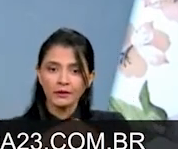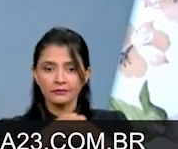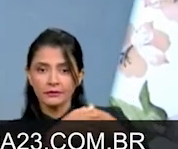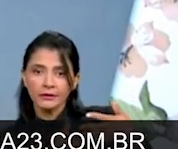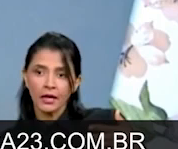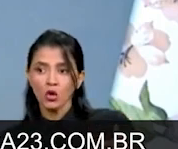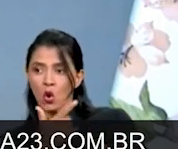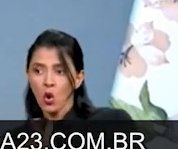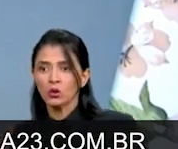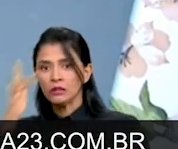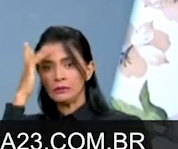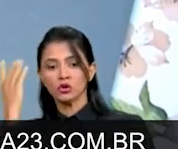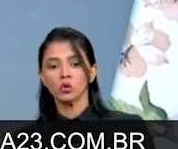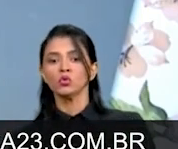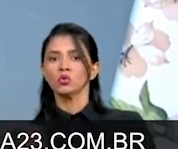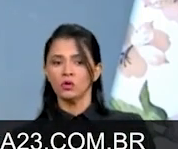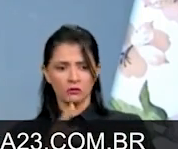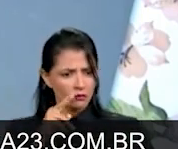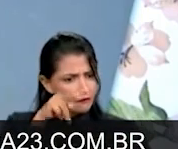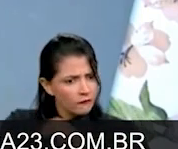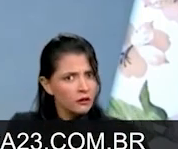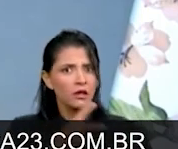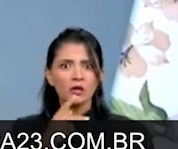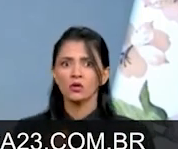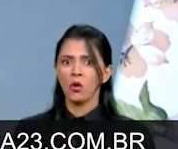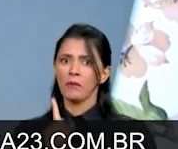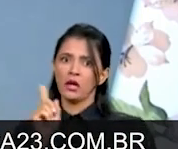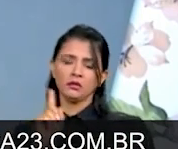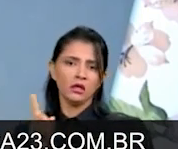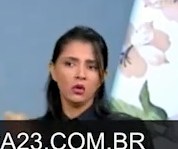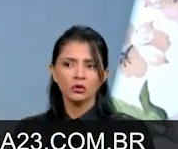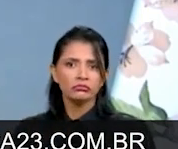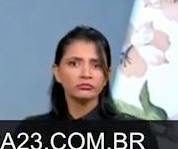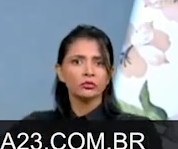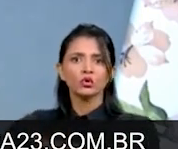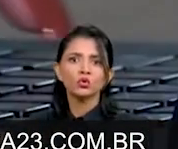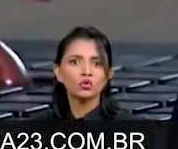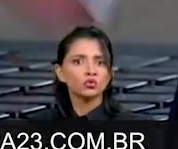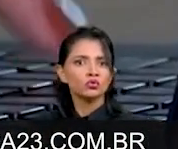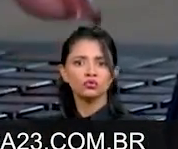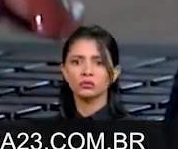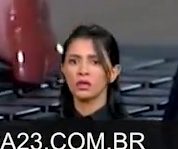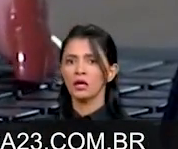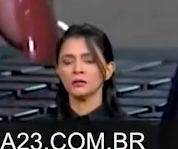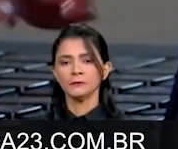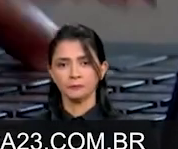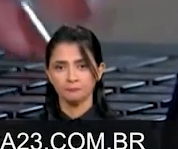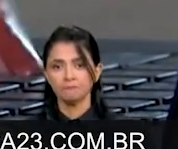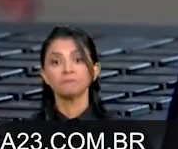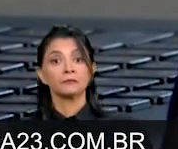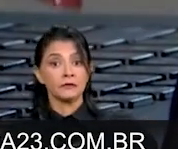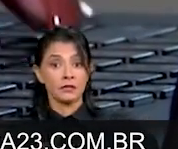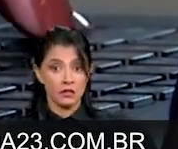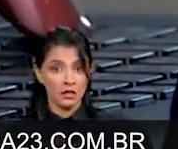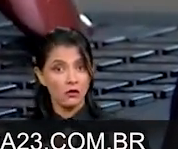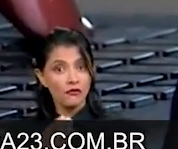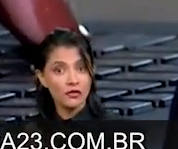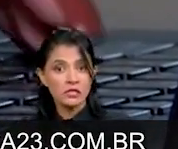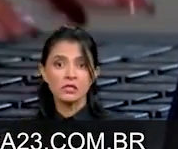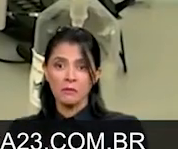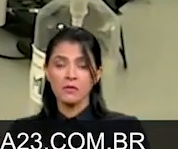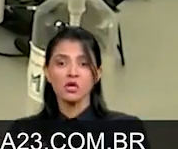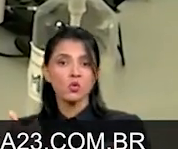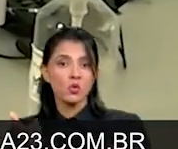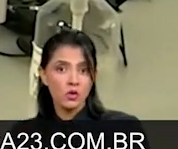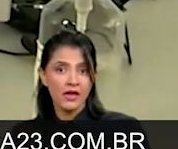para as próximas pessoas também não ter esse desprazer de comprar um produto que não é legal. As redes sociais passaram a oferecer também